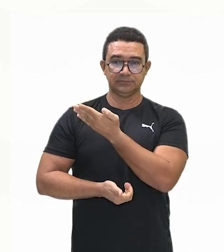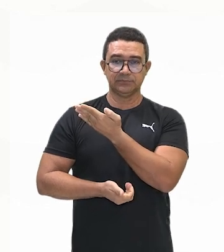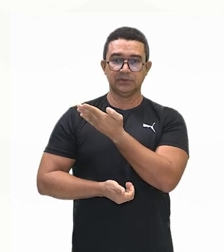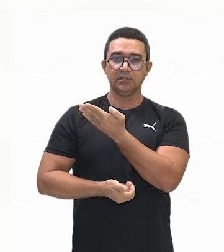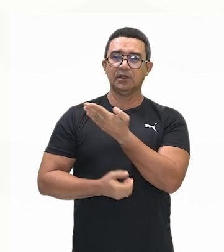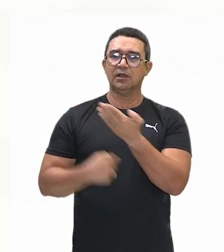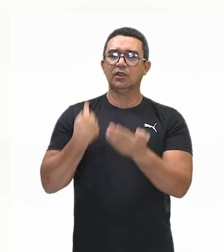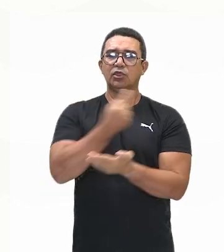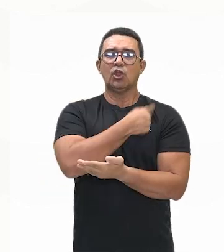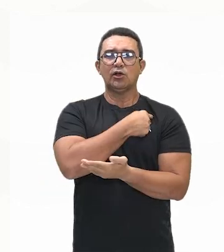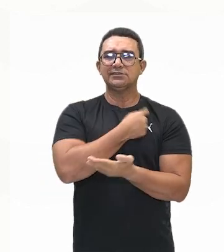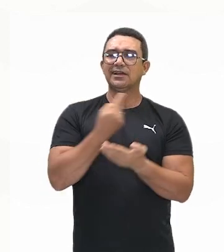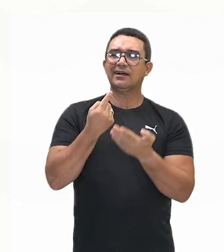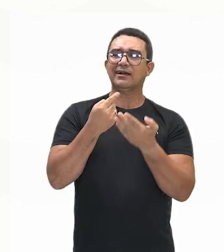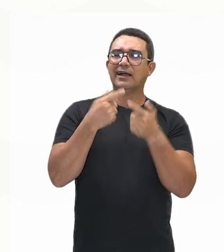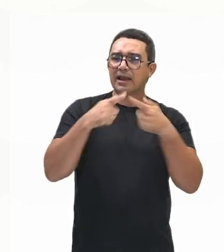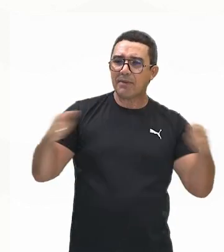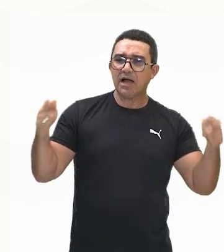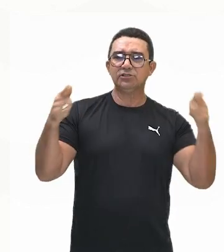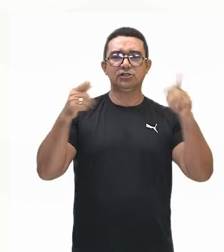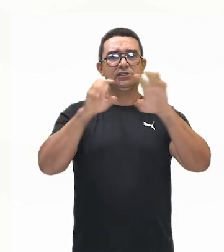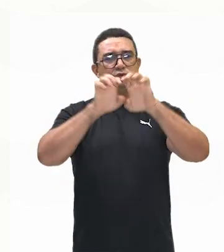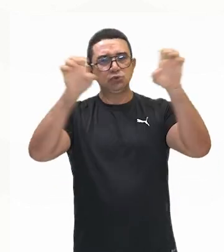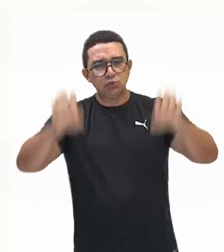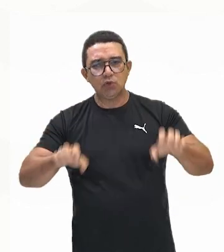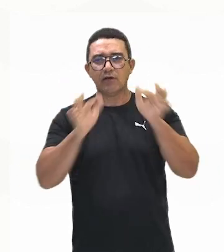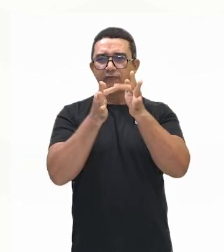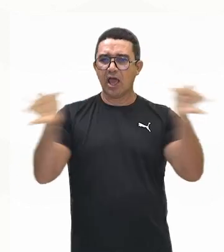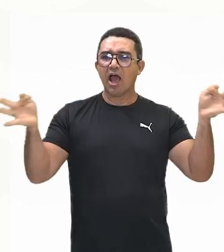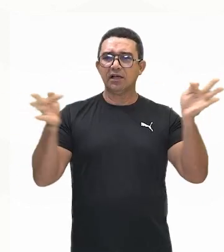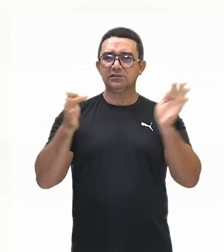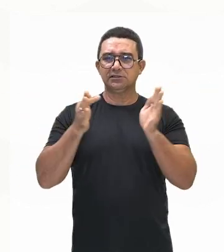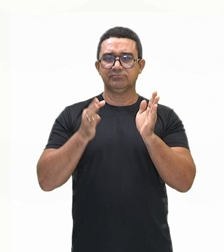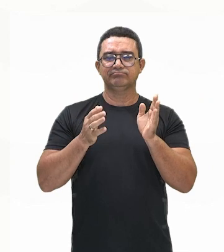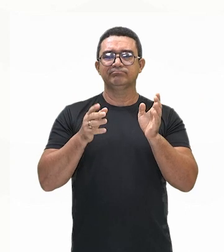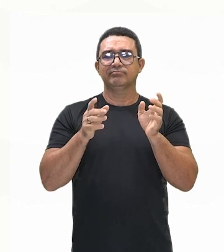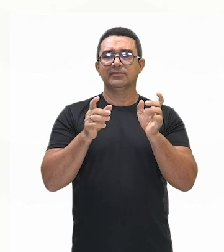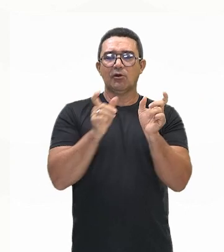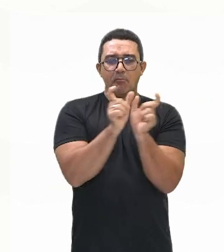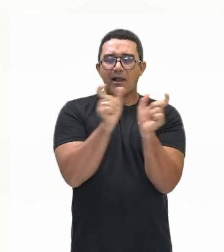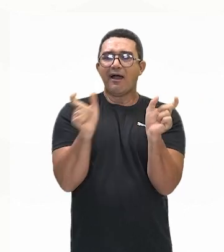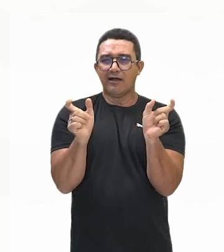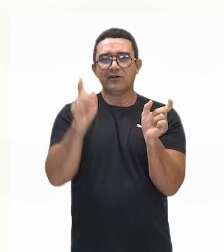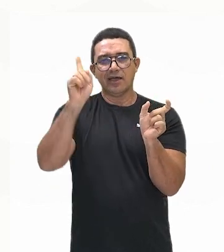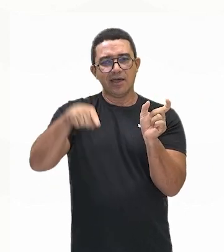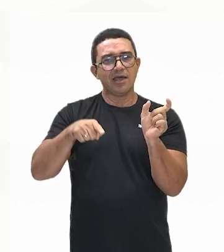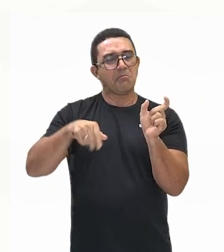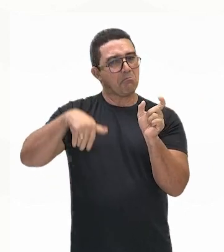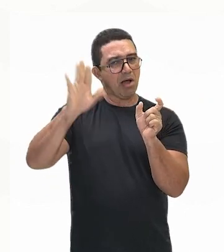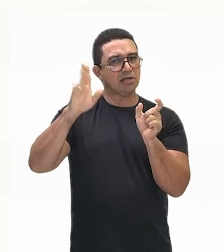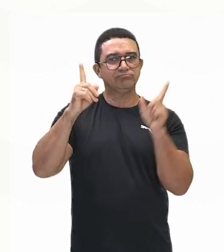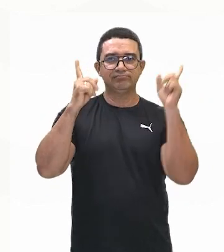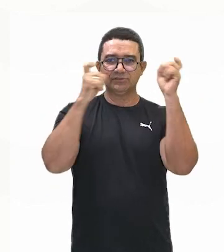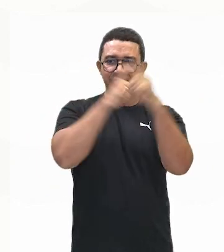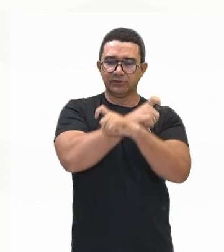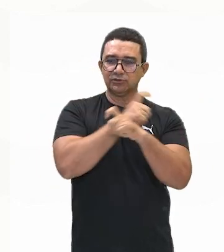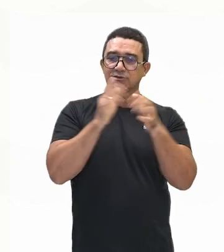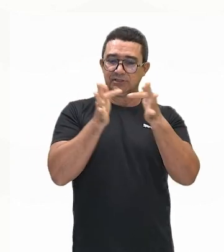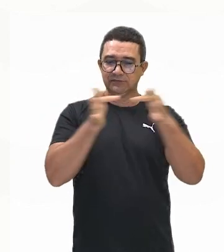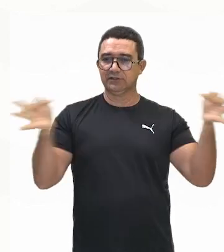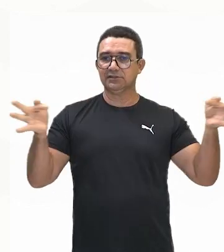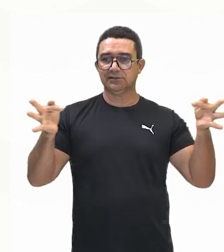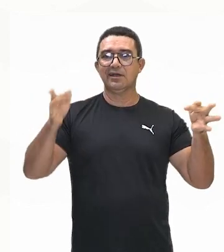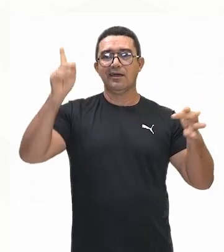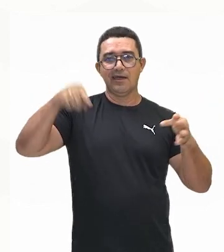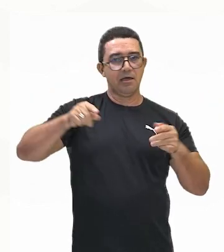então nossa gramática, nossas estruturas de frases, de períodos, elas são mais complexas e as orações, né, as sentenças